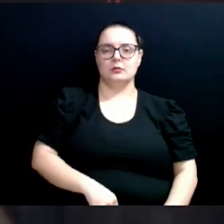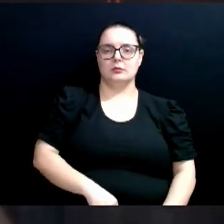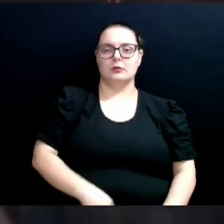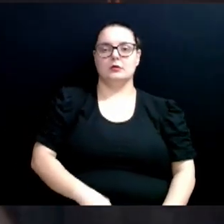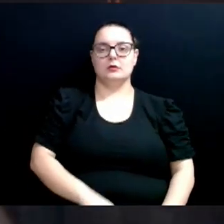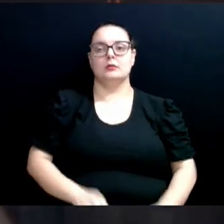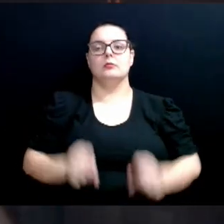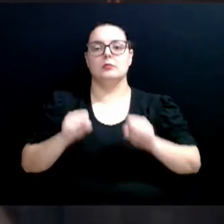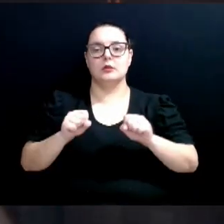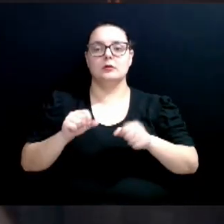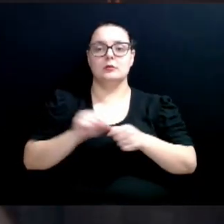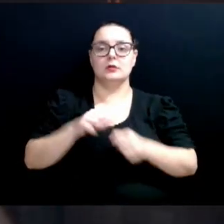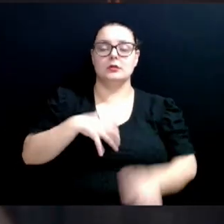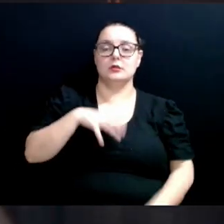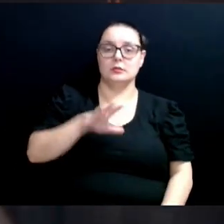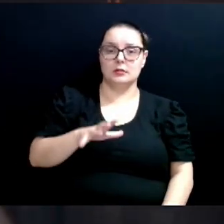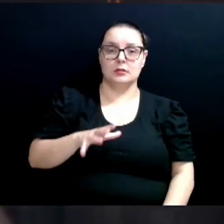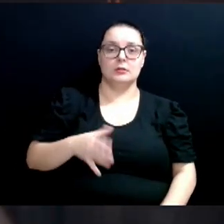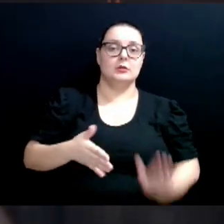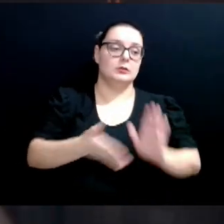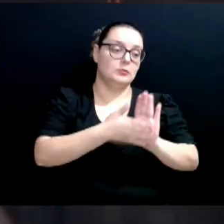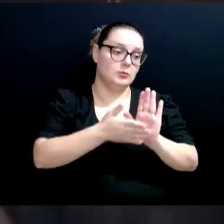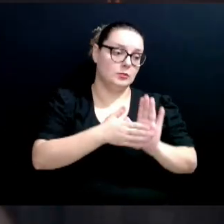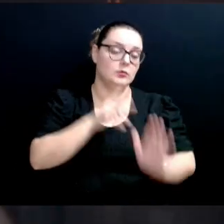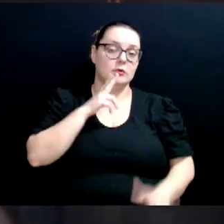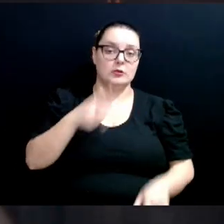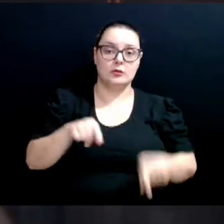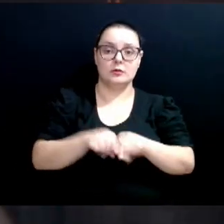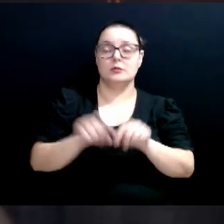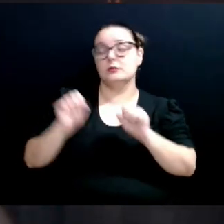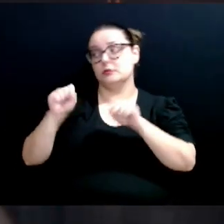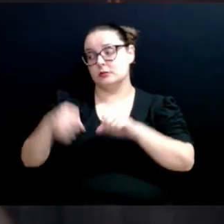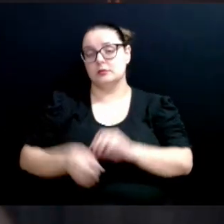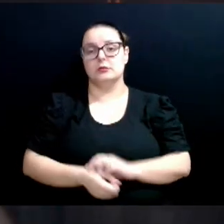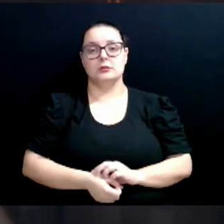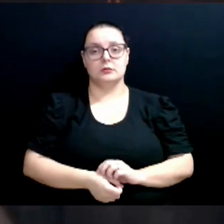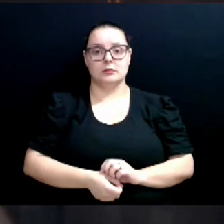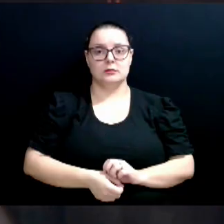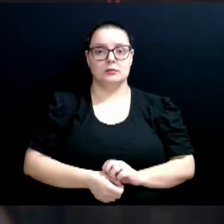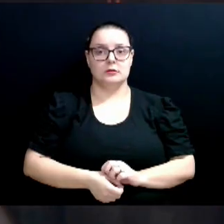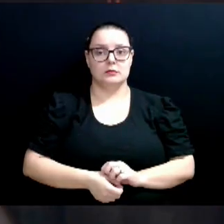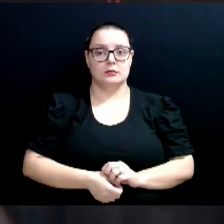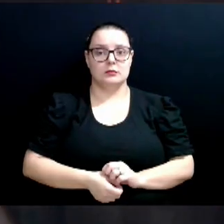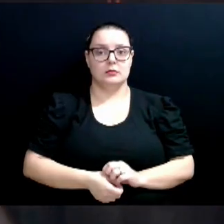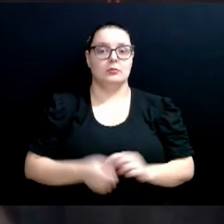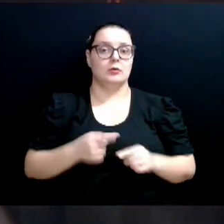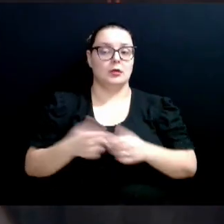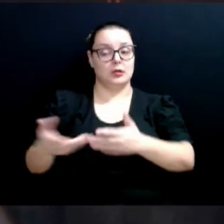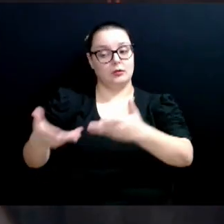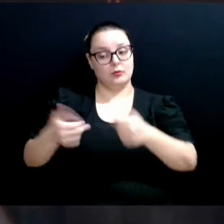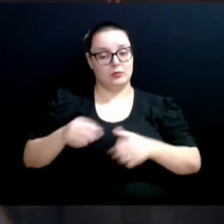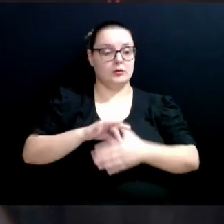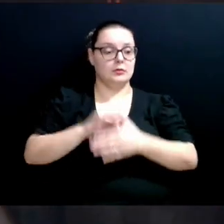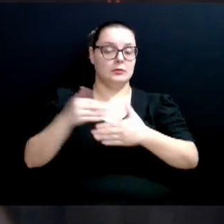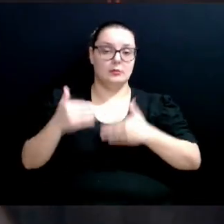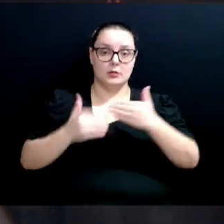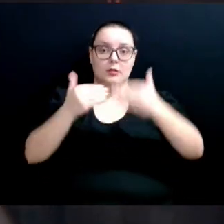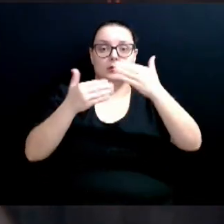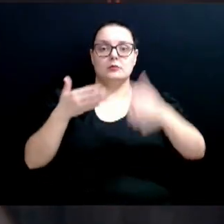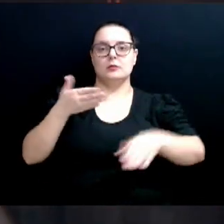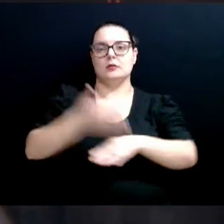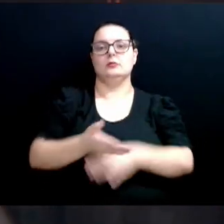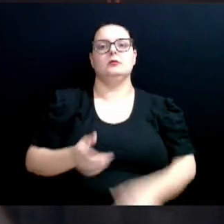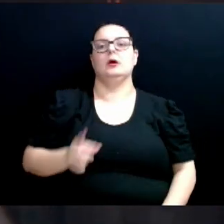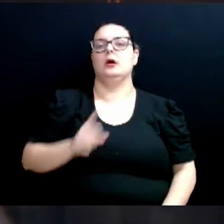também propor soluções, porque aí você também convida o seu líder a participar dessa construção, né? Ótimo. Então, não é só uma forma de não vou fazer